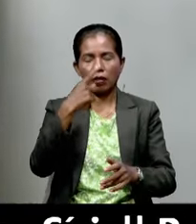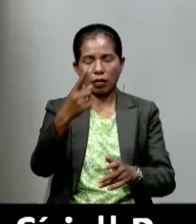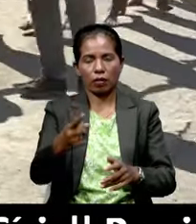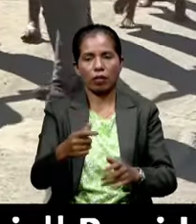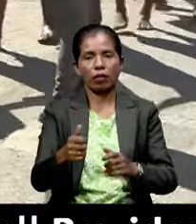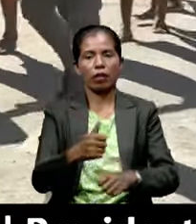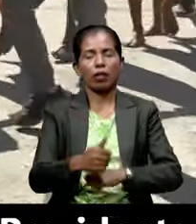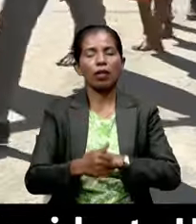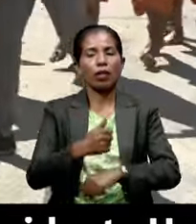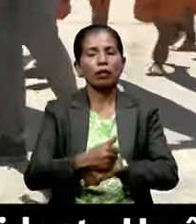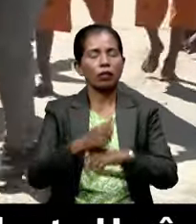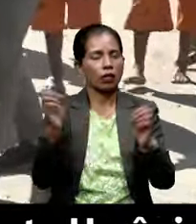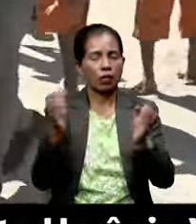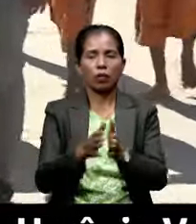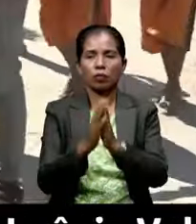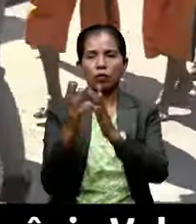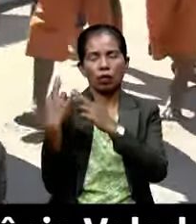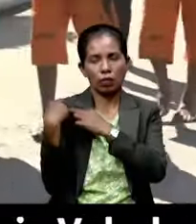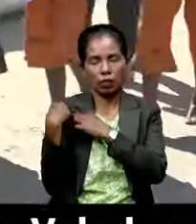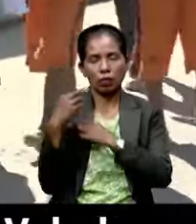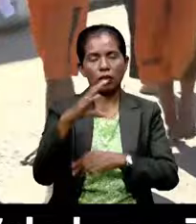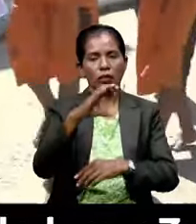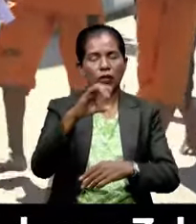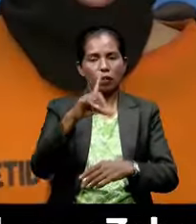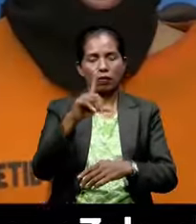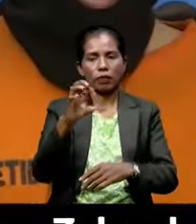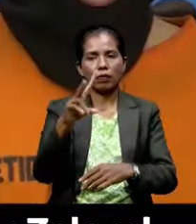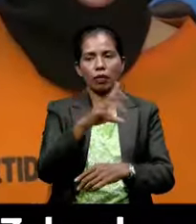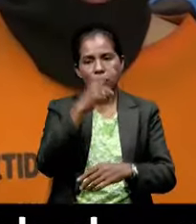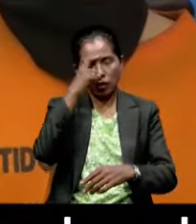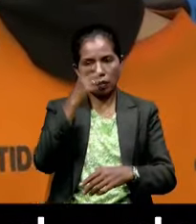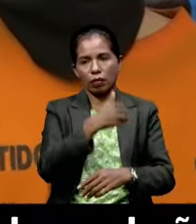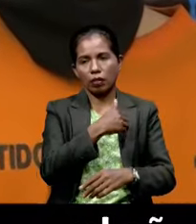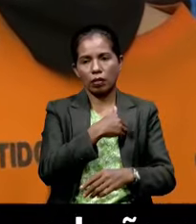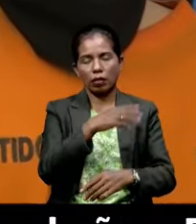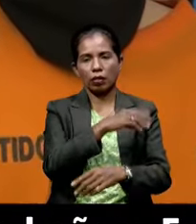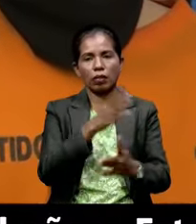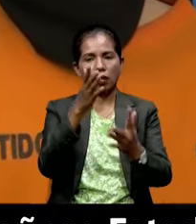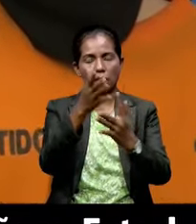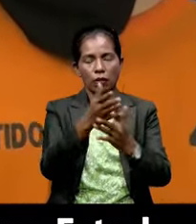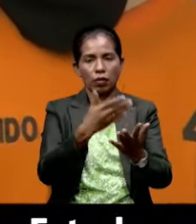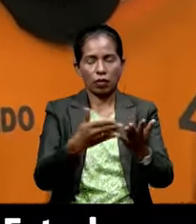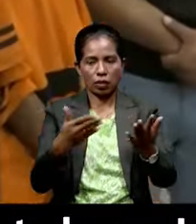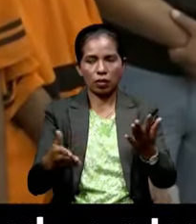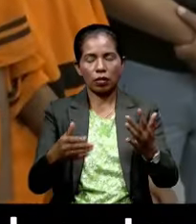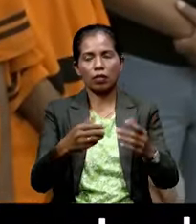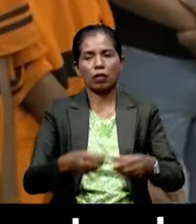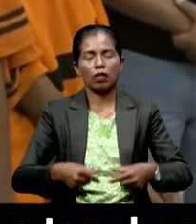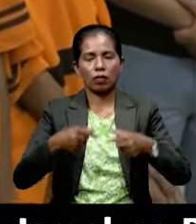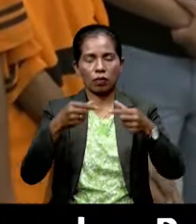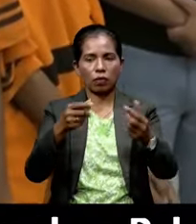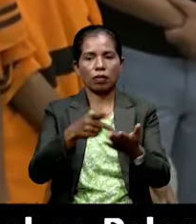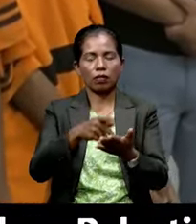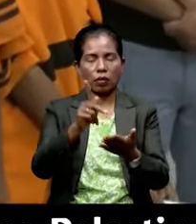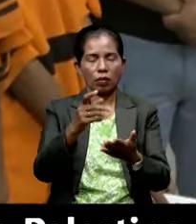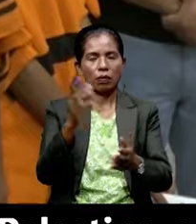autor judicial sire la husu responsabilidade civil barguidu sire tamba sida ki iha prejuízo material ou de indemniza caso